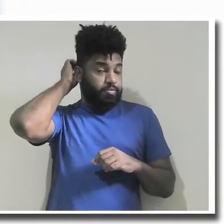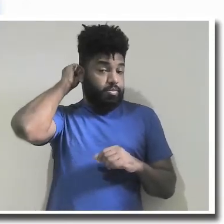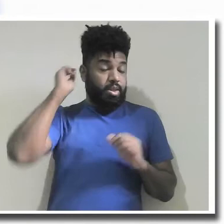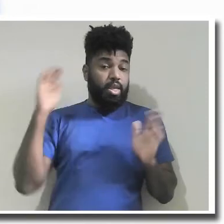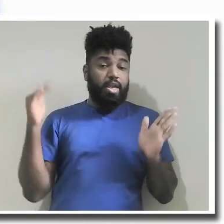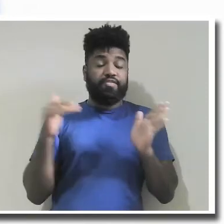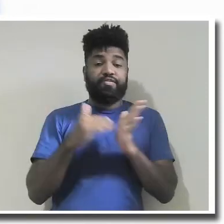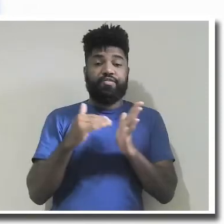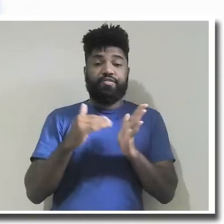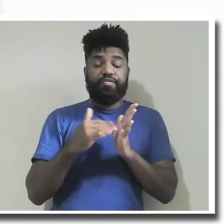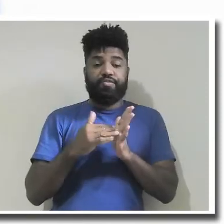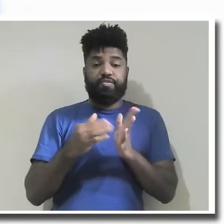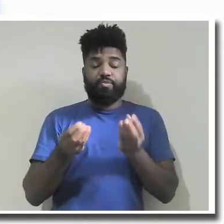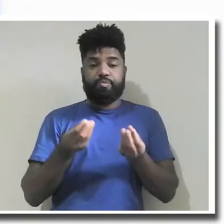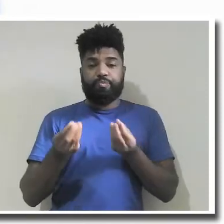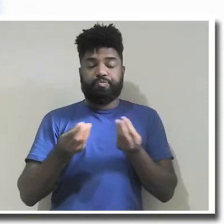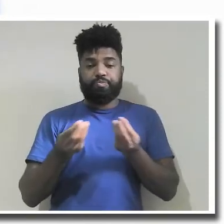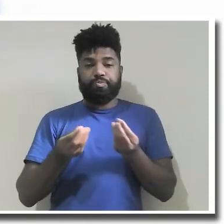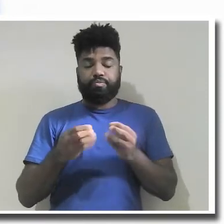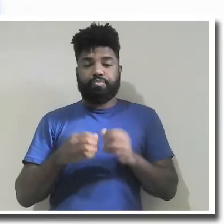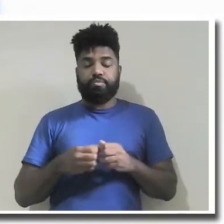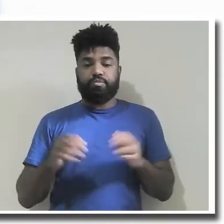Por fim, somamos